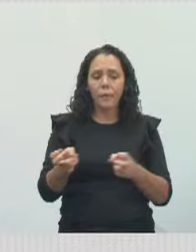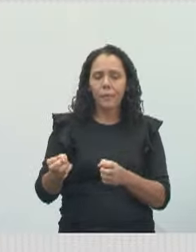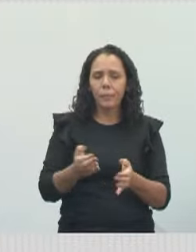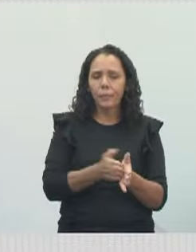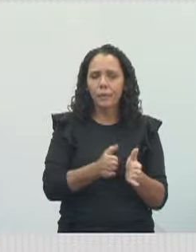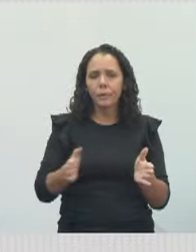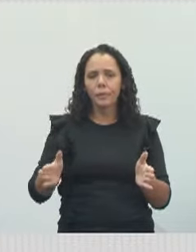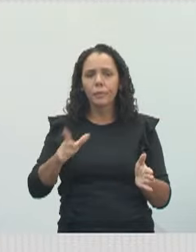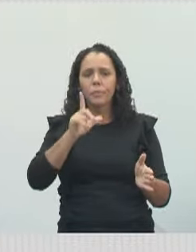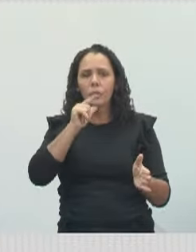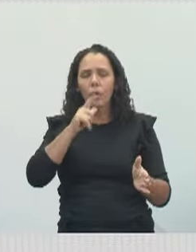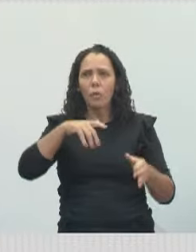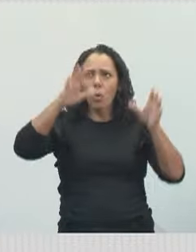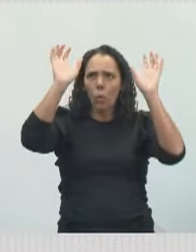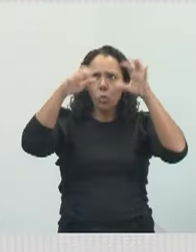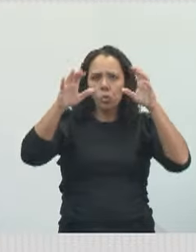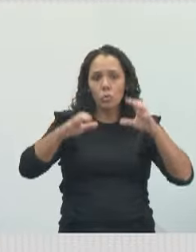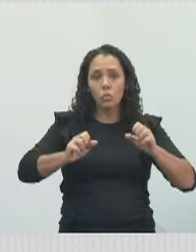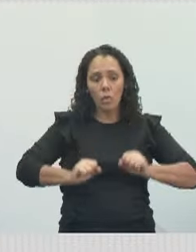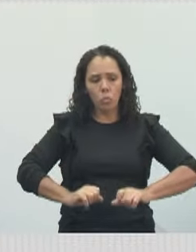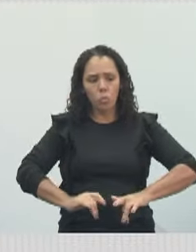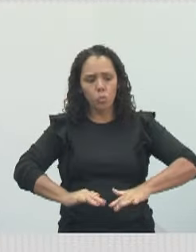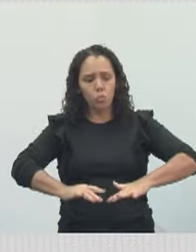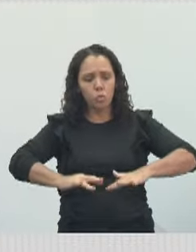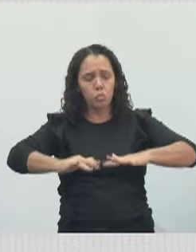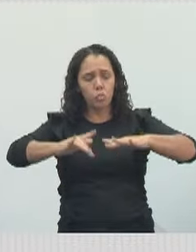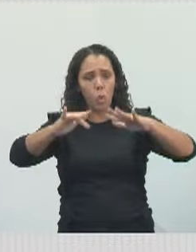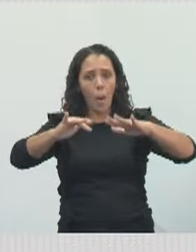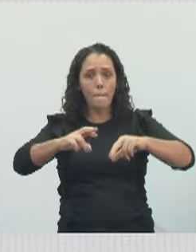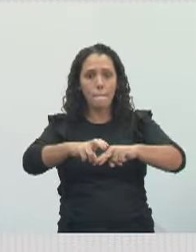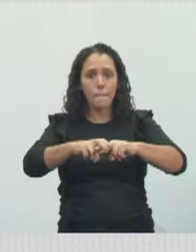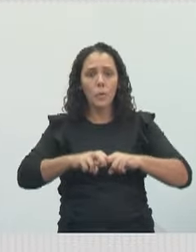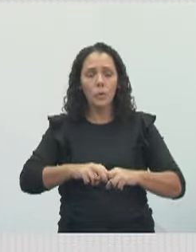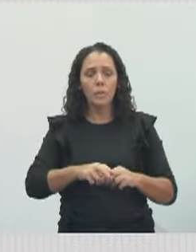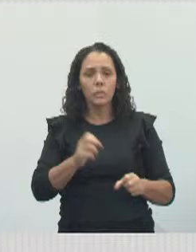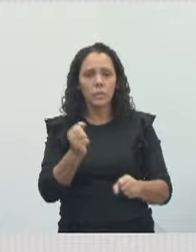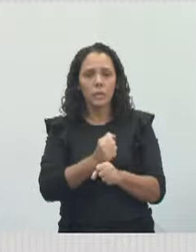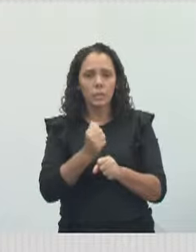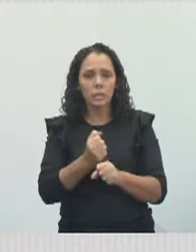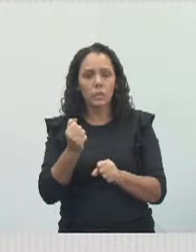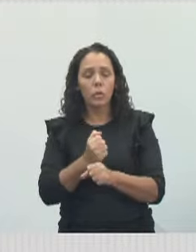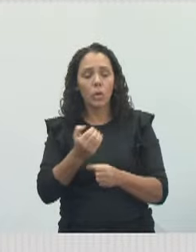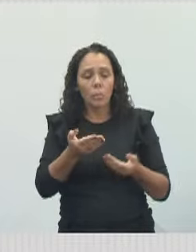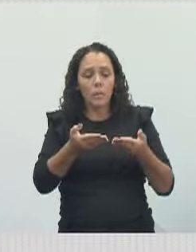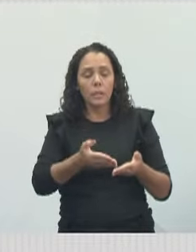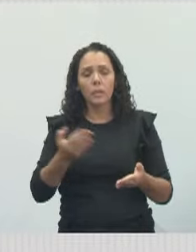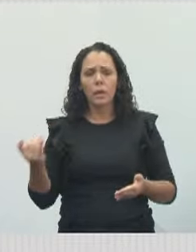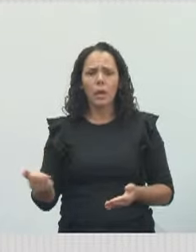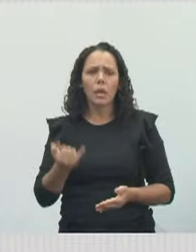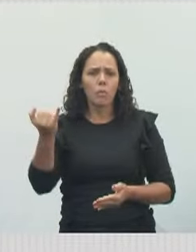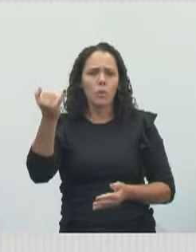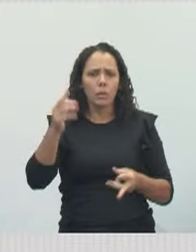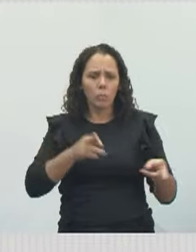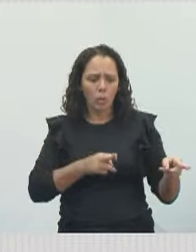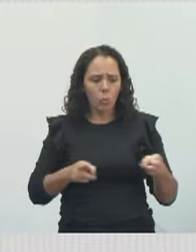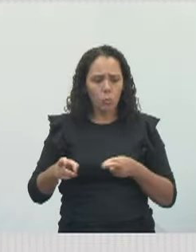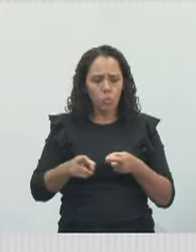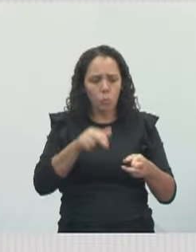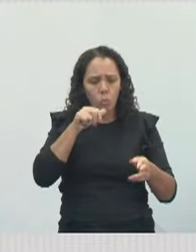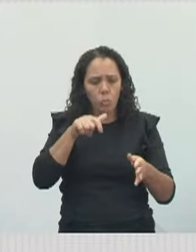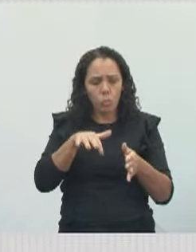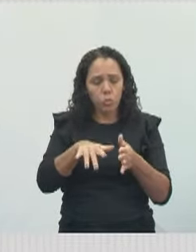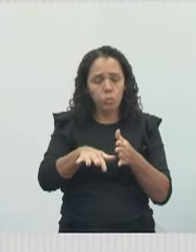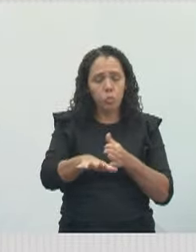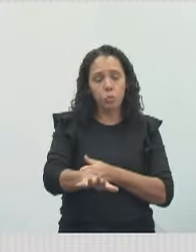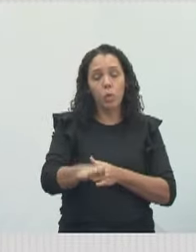cidade inteira. E a gente está fazendo essas obras importantíssimas, que é o desassoreamento aqui do Rio Tanquinho, né? São obras importantes para que a população não continue